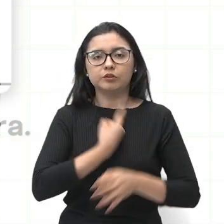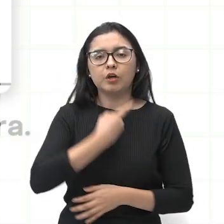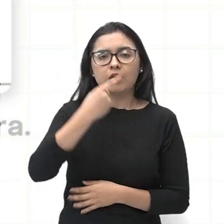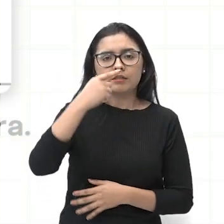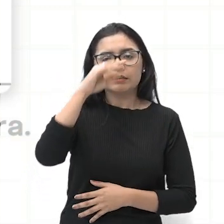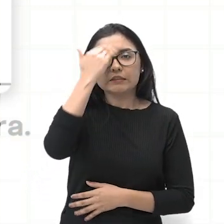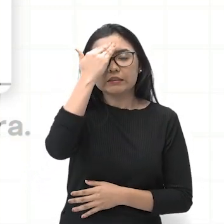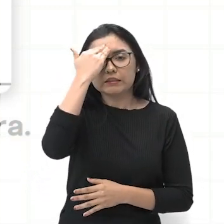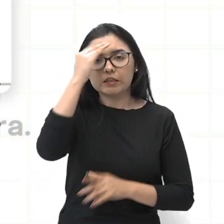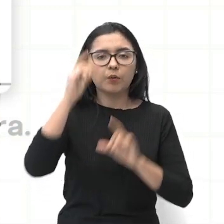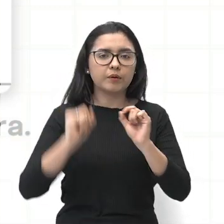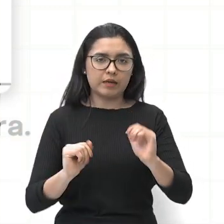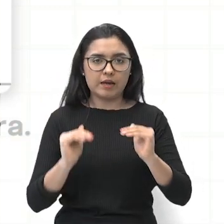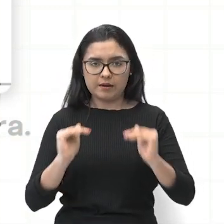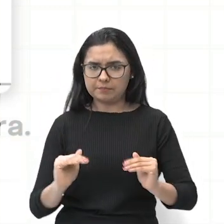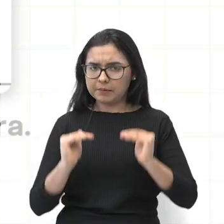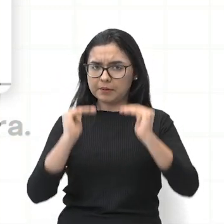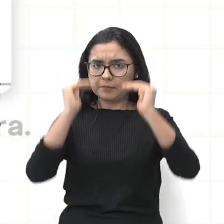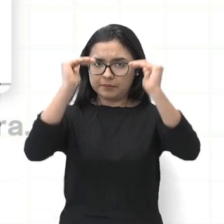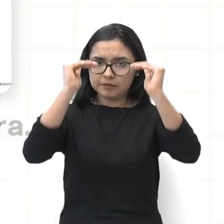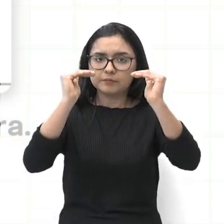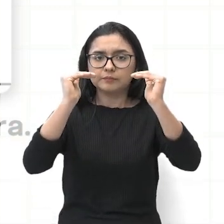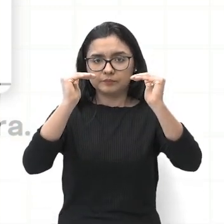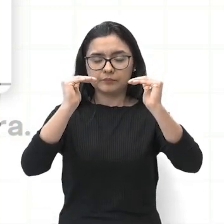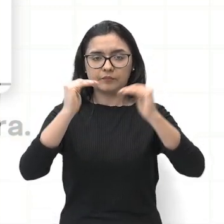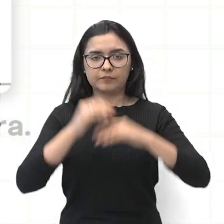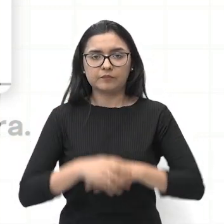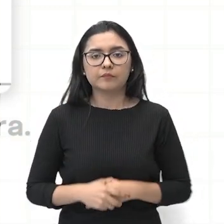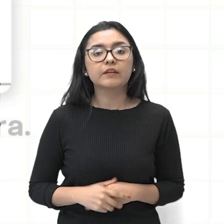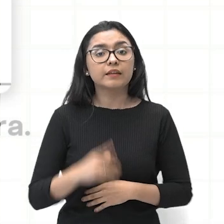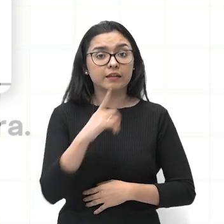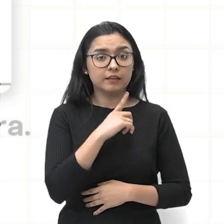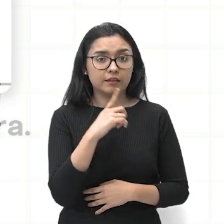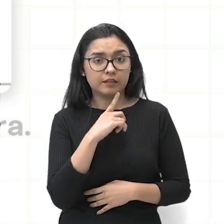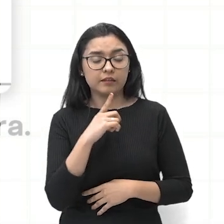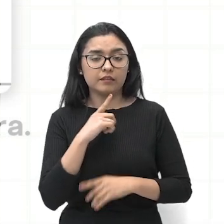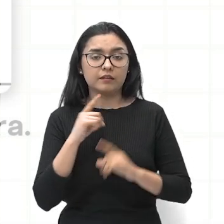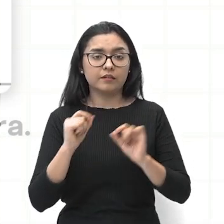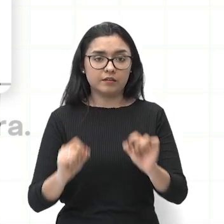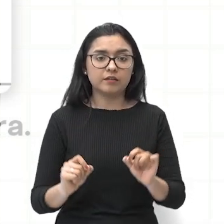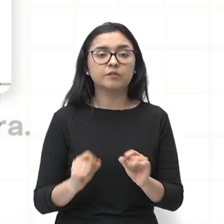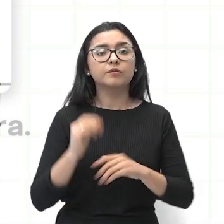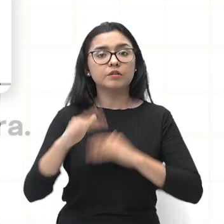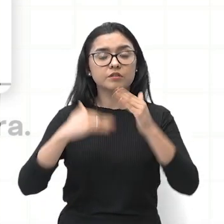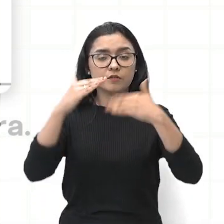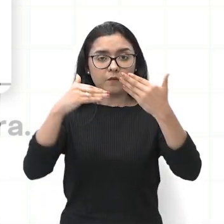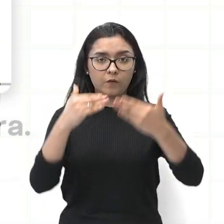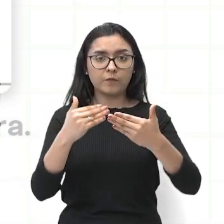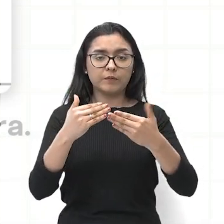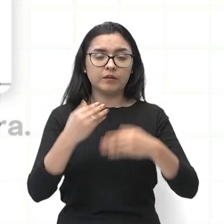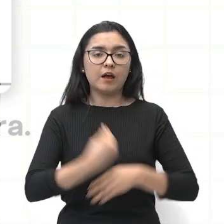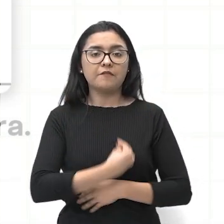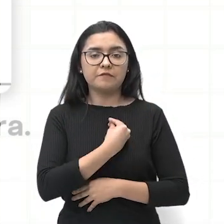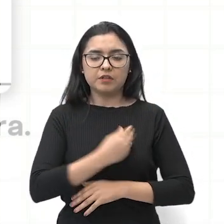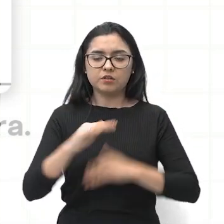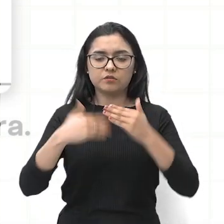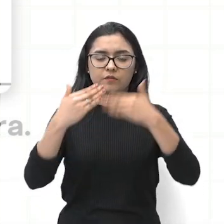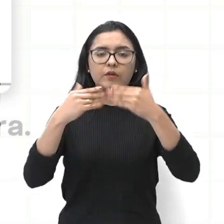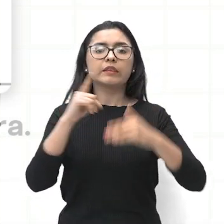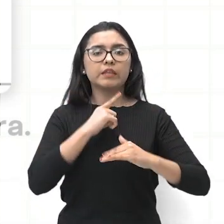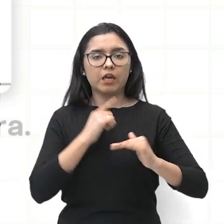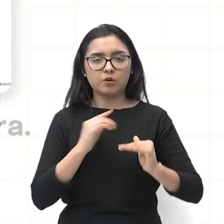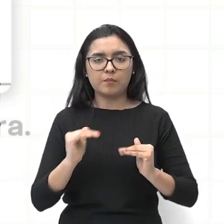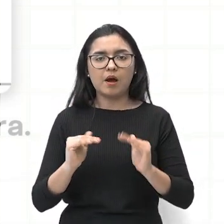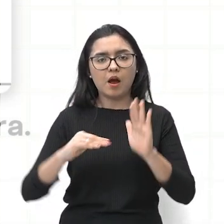entender a hierarquia crescente que existe no desenvolvimento da vida,